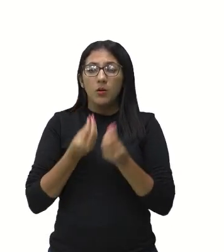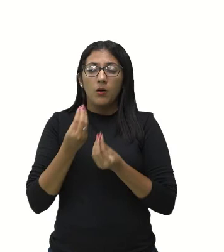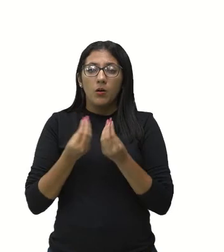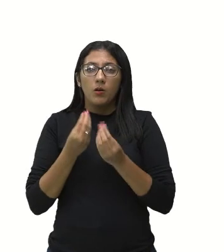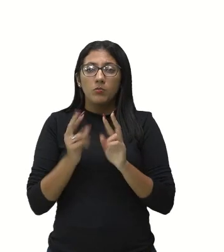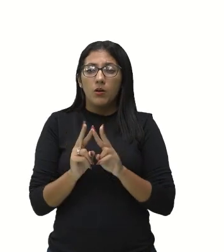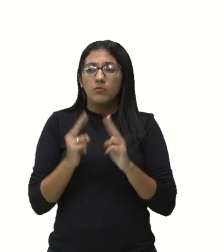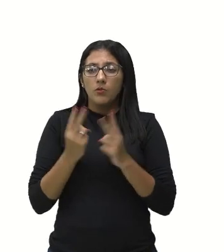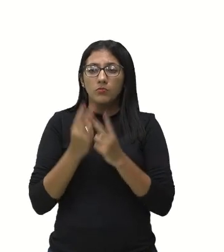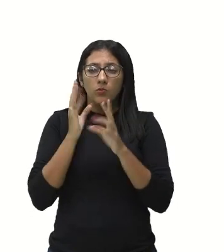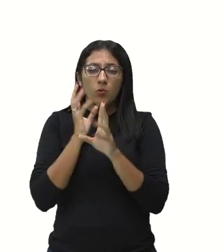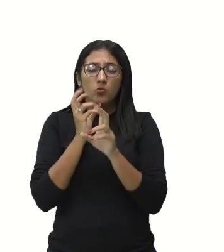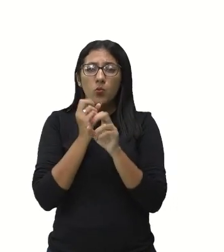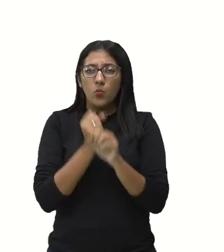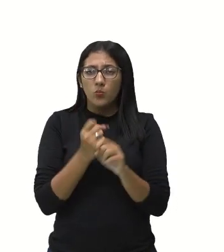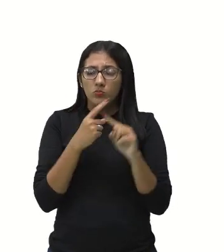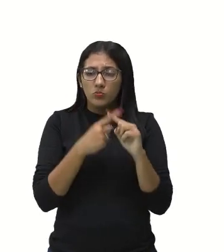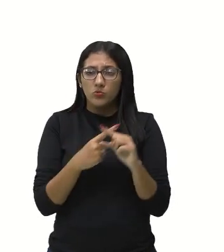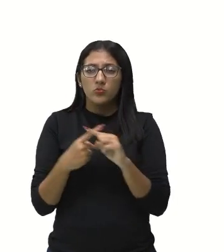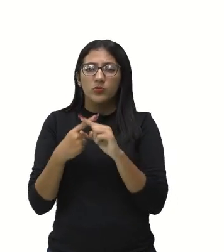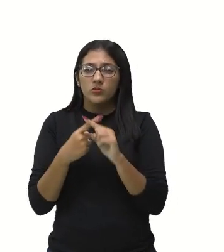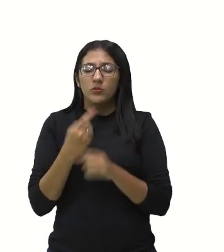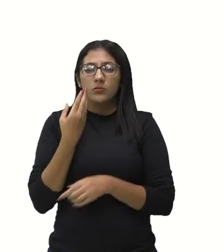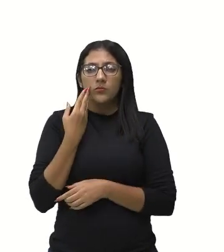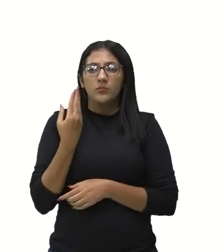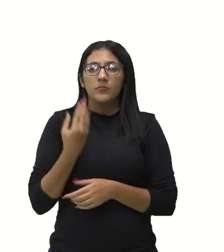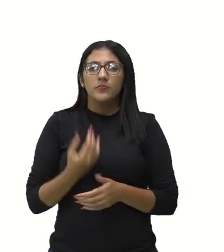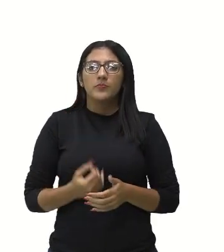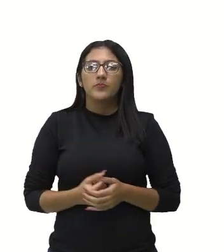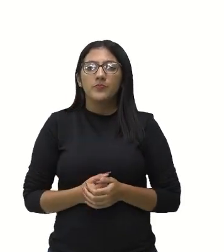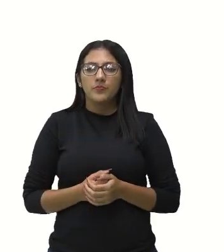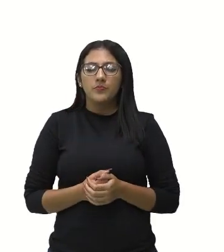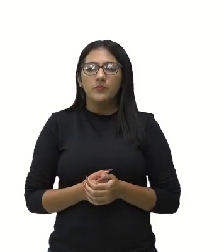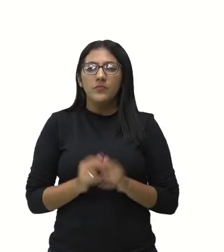aí esse produto, nessa multiplicação. Então vai ficar